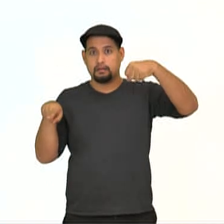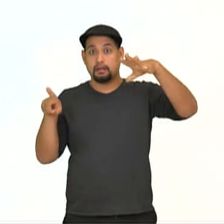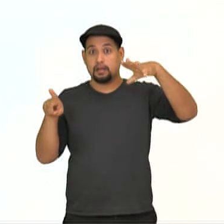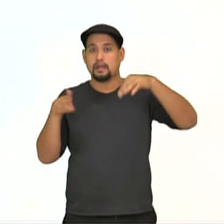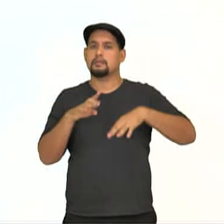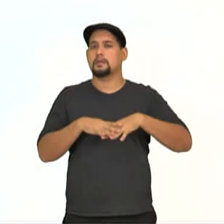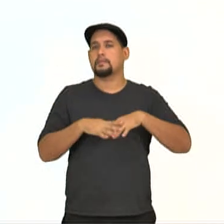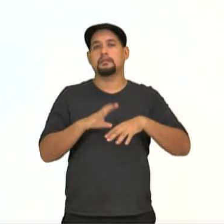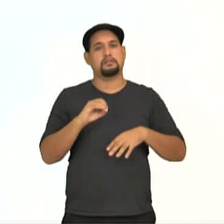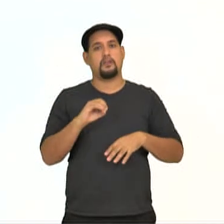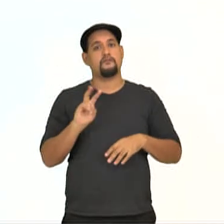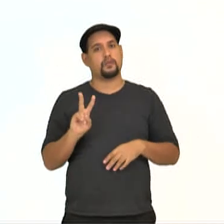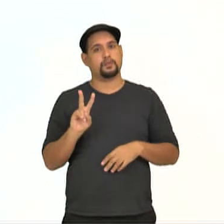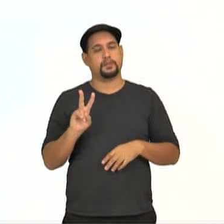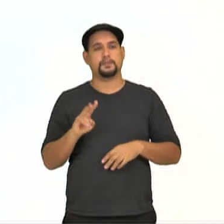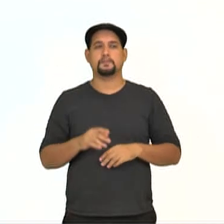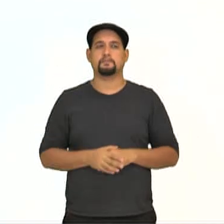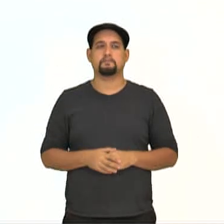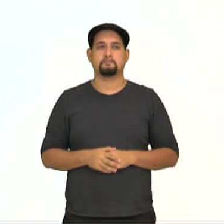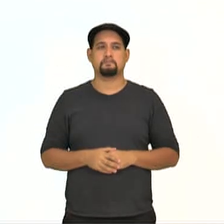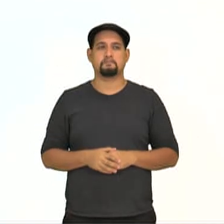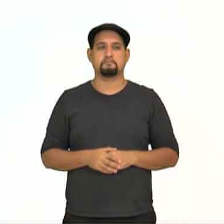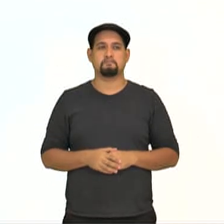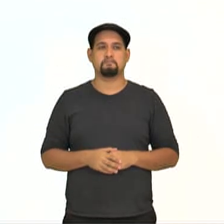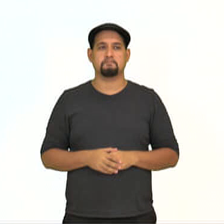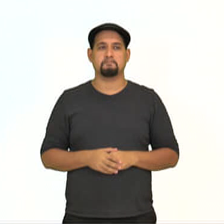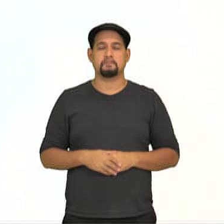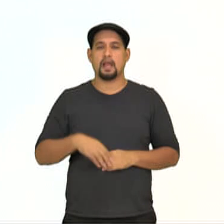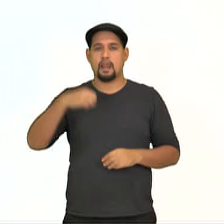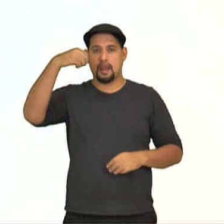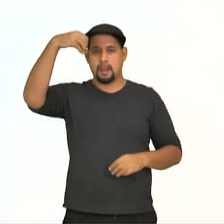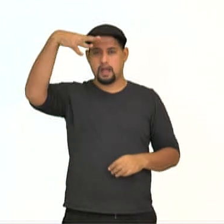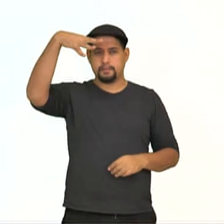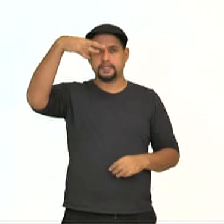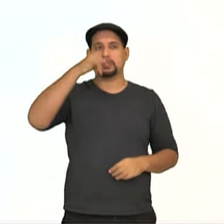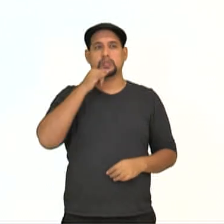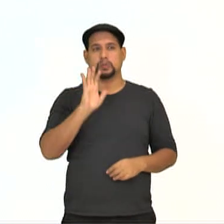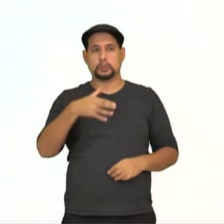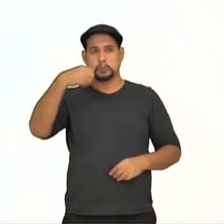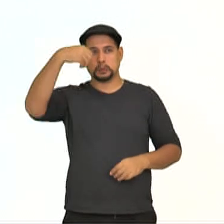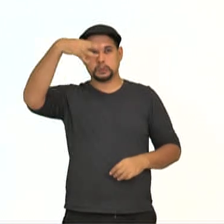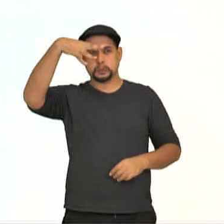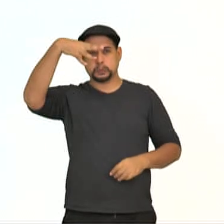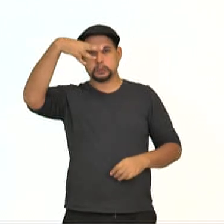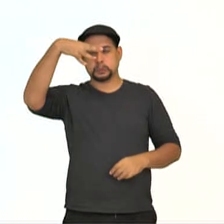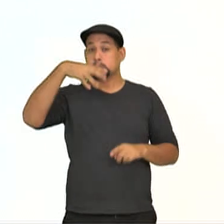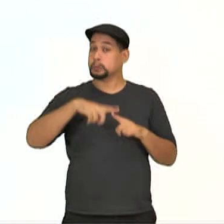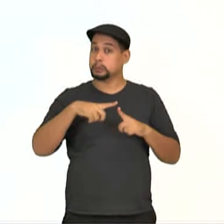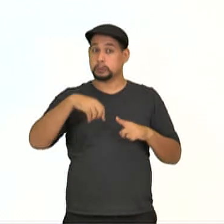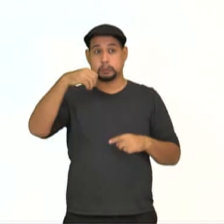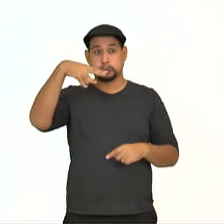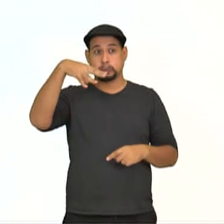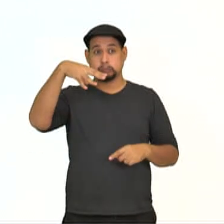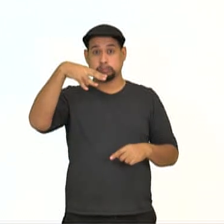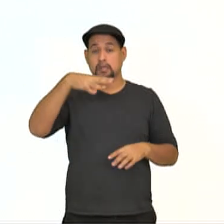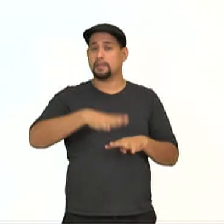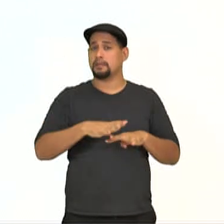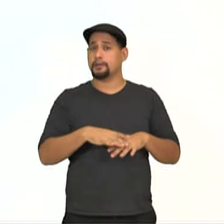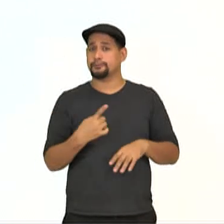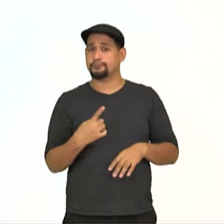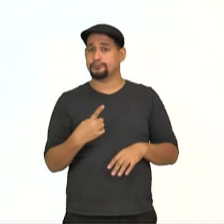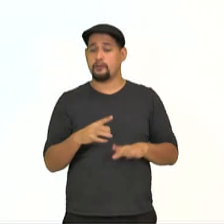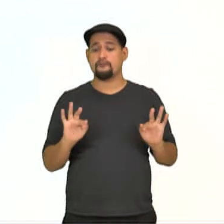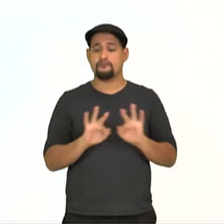0 volts. Lâmpada ligada, né? Eu liguei a chave, ligada, estado matemático 1,